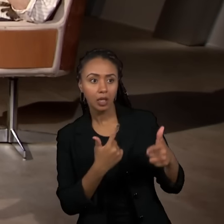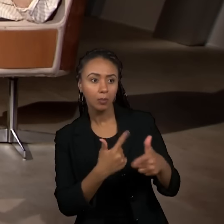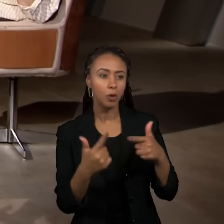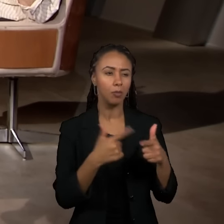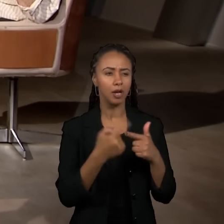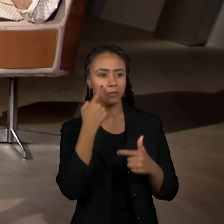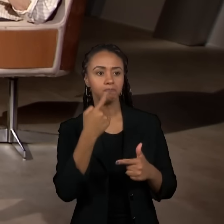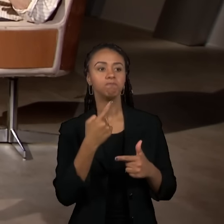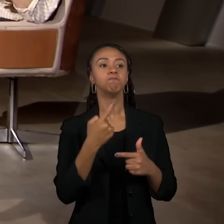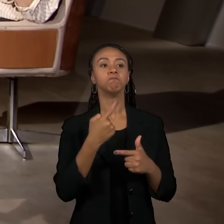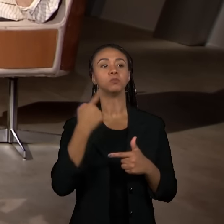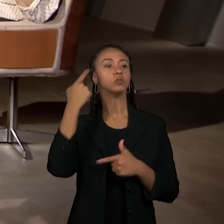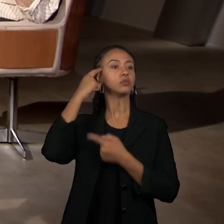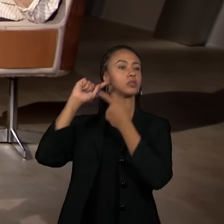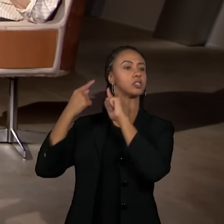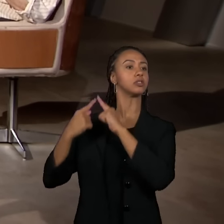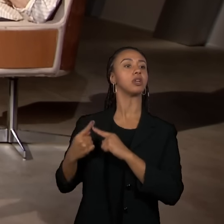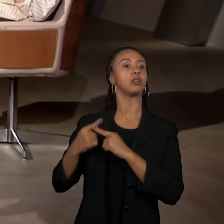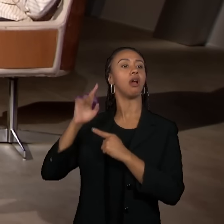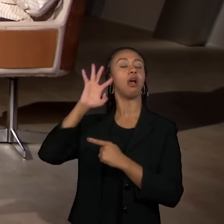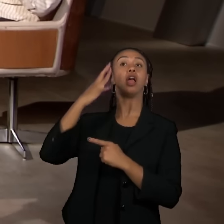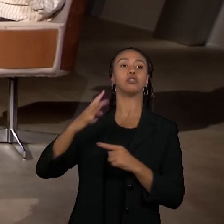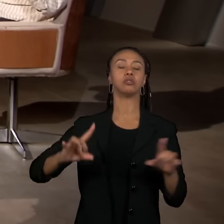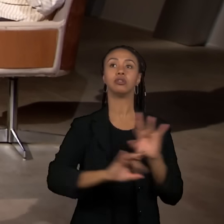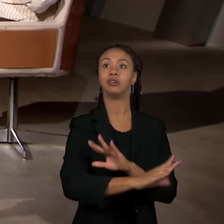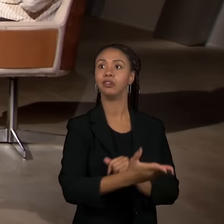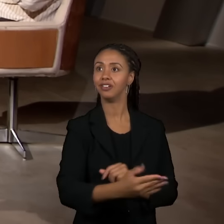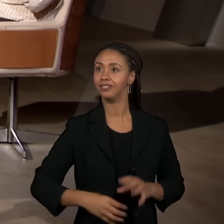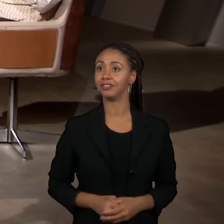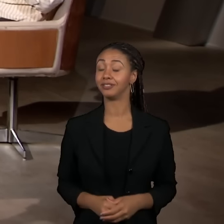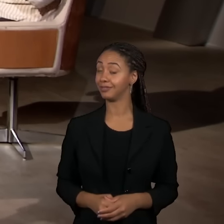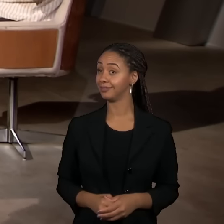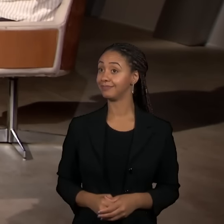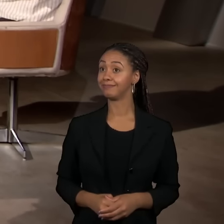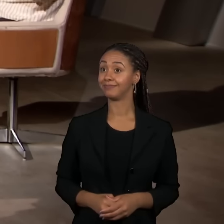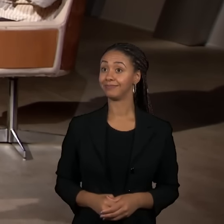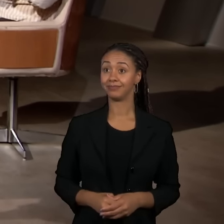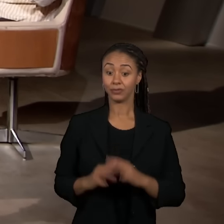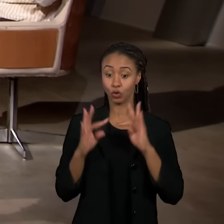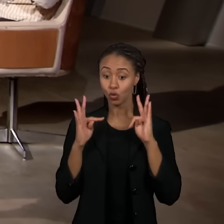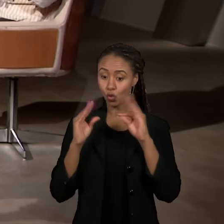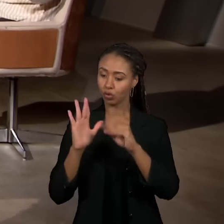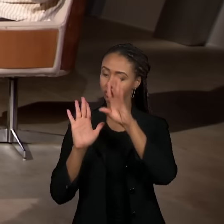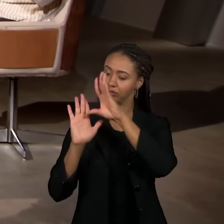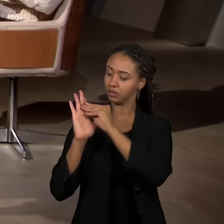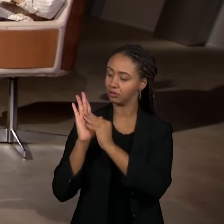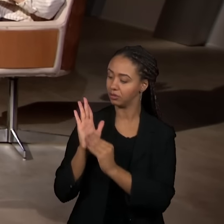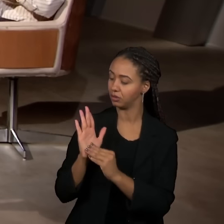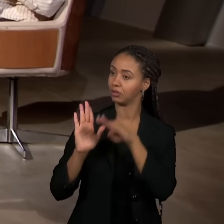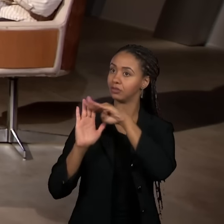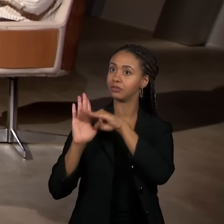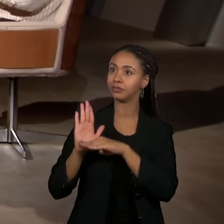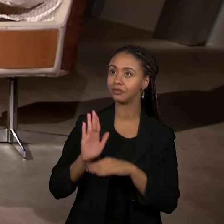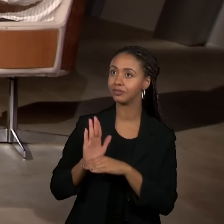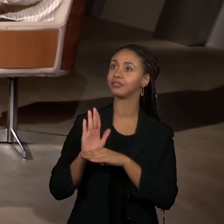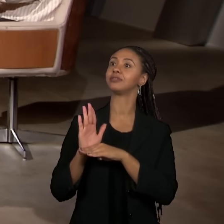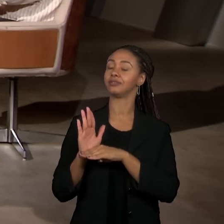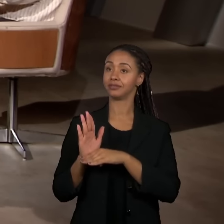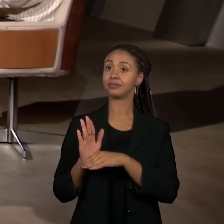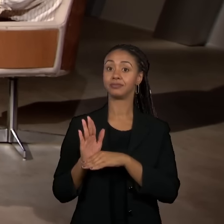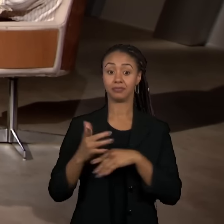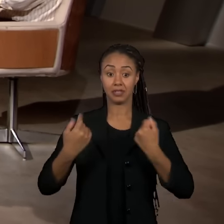projetos né E isso tá sendo feito em nome das competências porque você tem lá o conhecimento que você precisa você tem que ter a